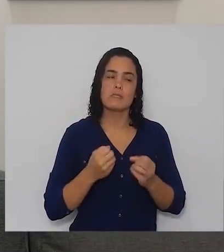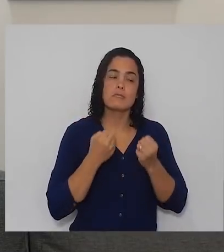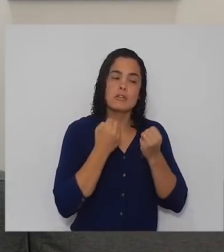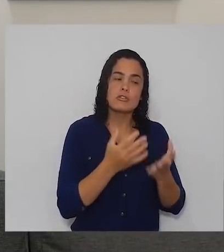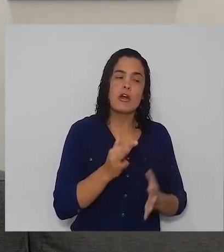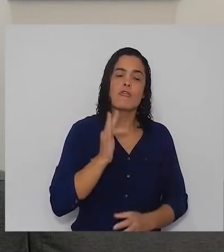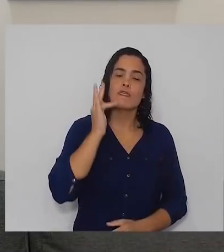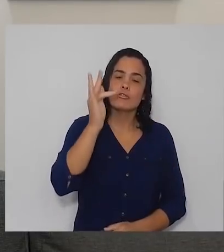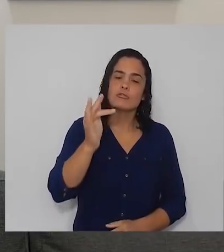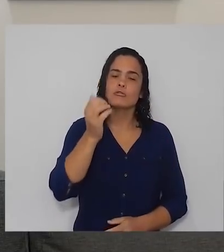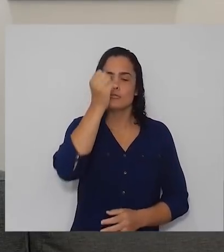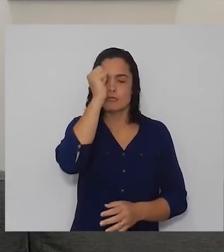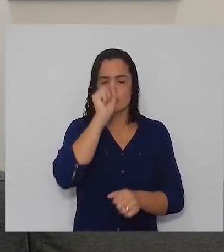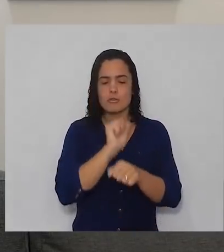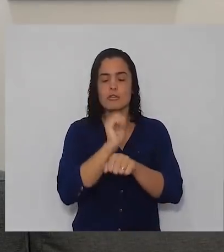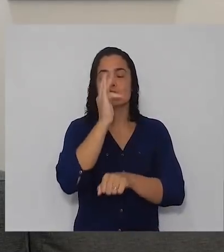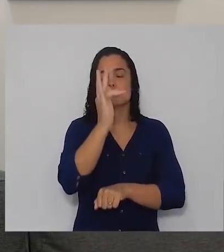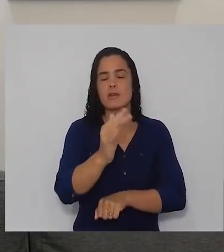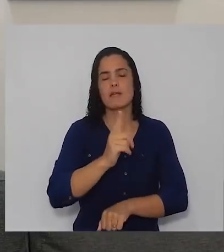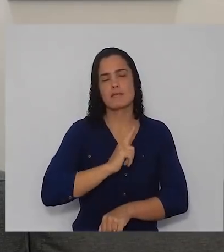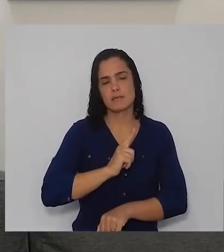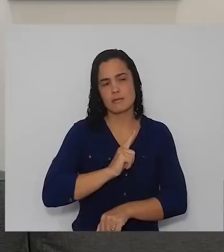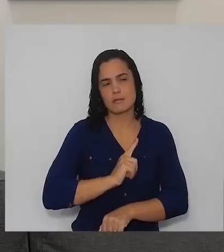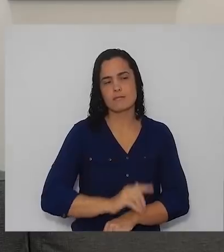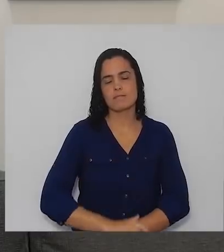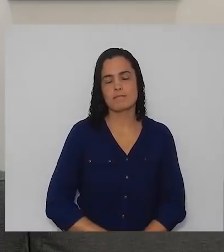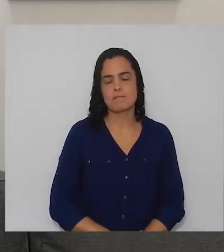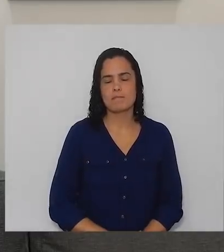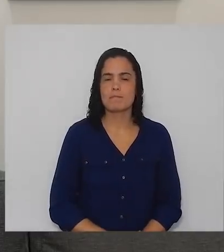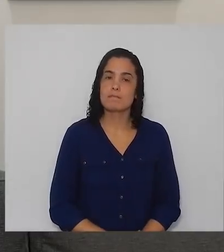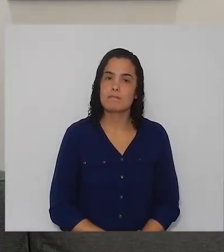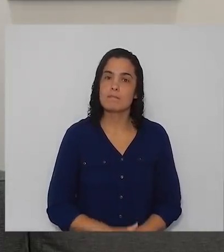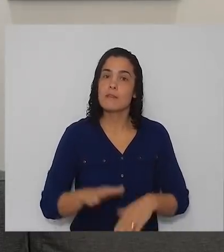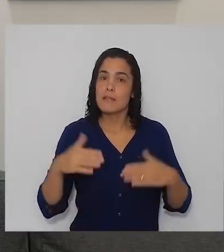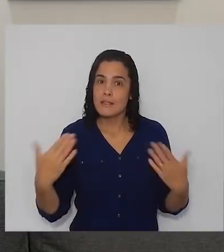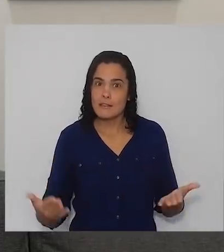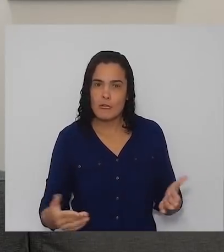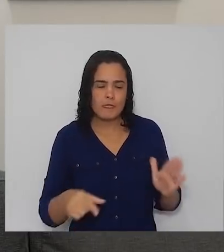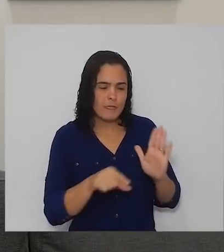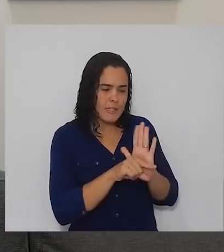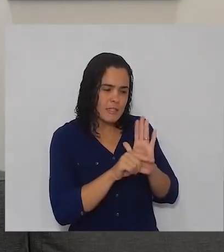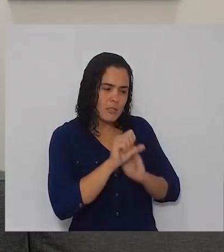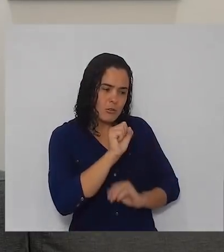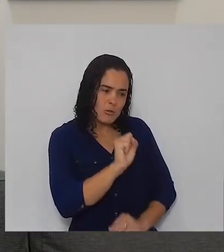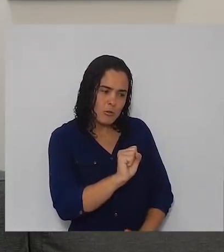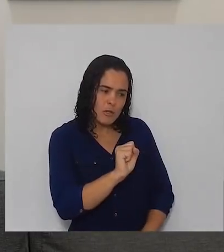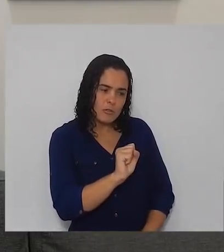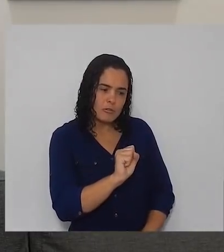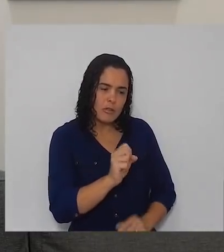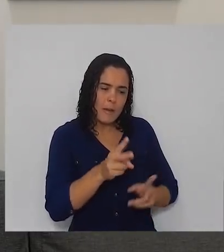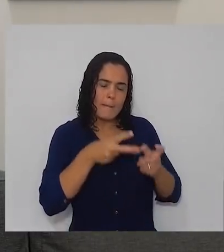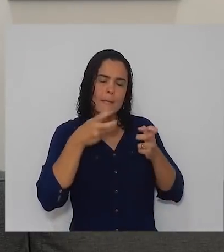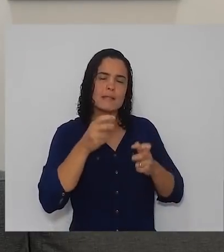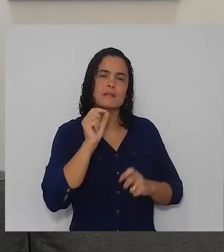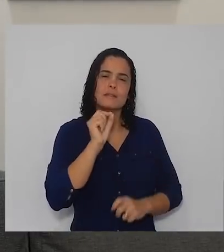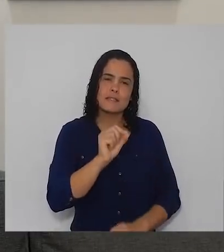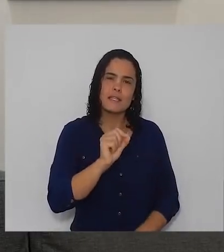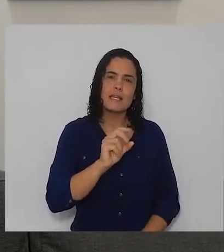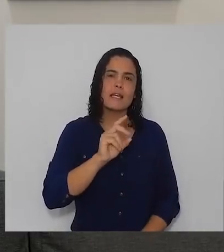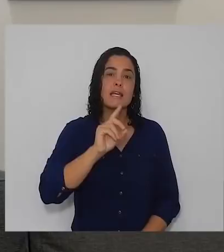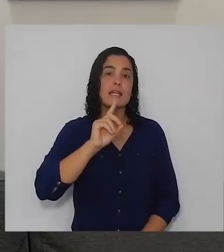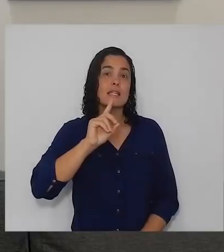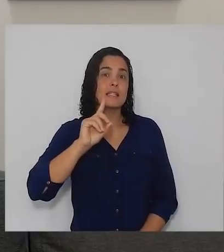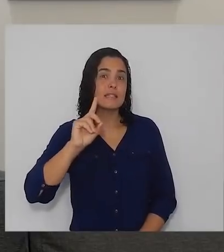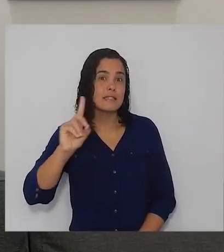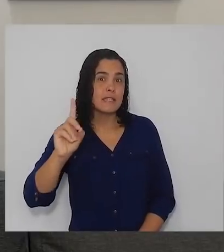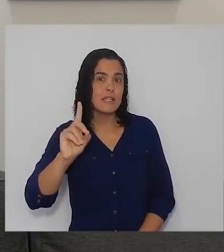o versículo 7 termina com o que aparentemente poderia ser um ponto final, surge o versículo 8 dizendo,